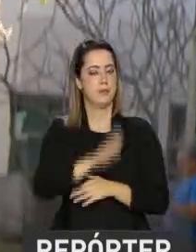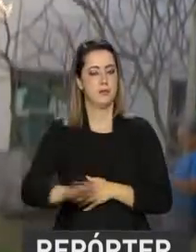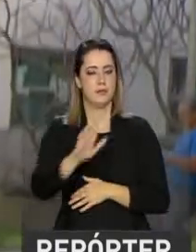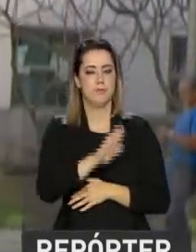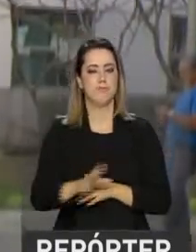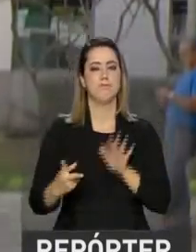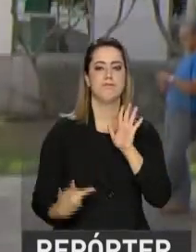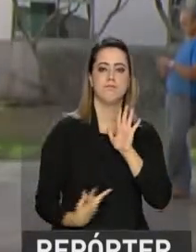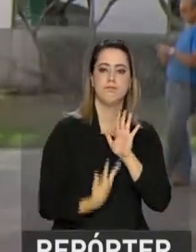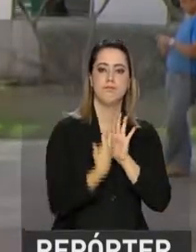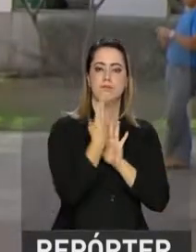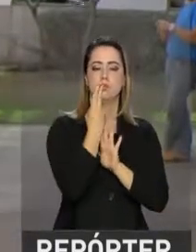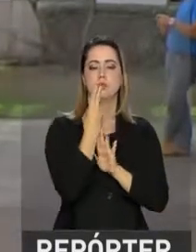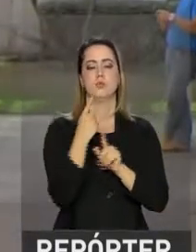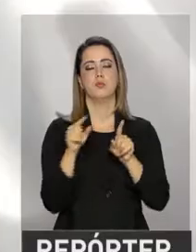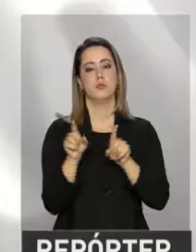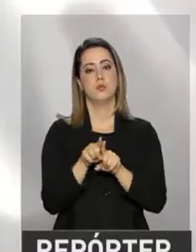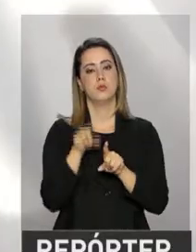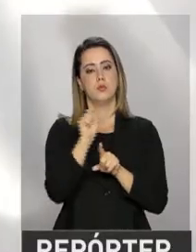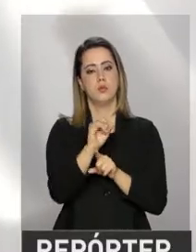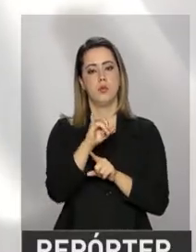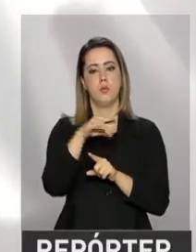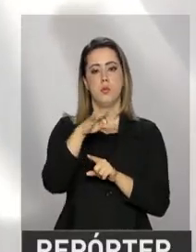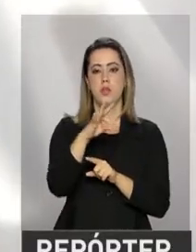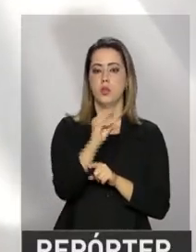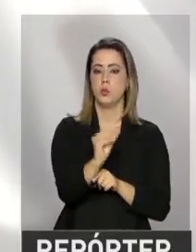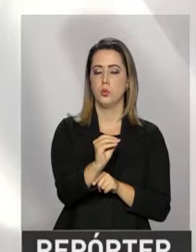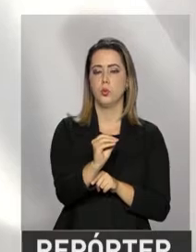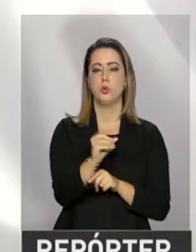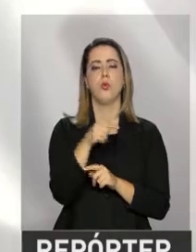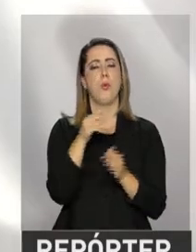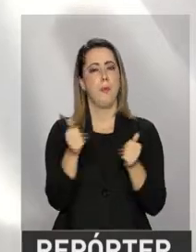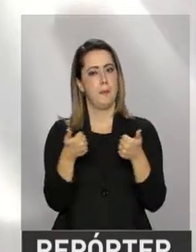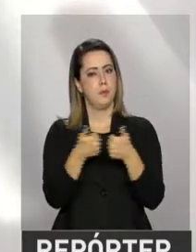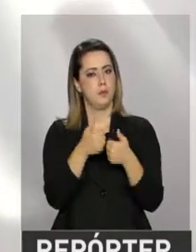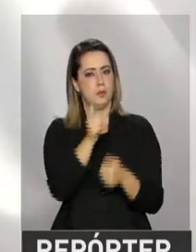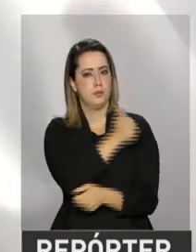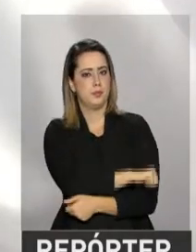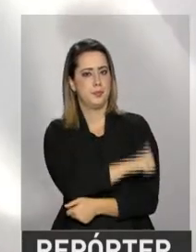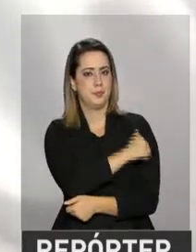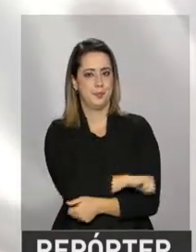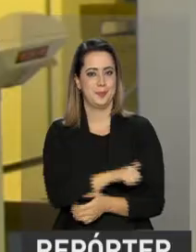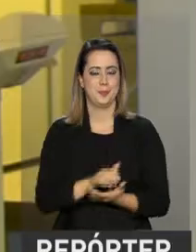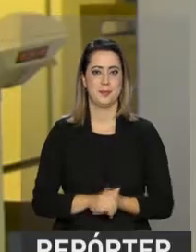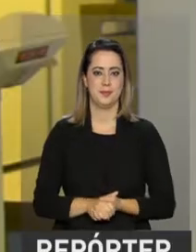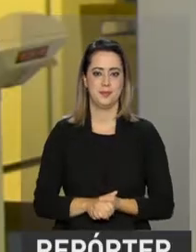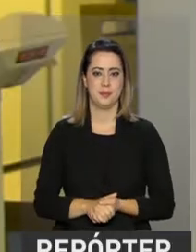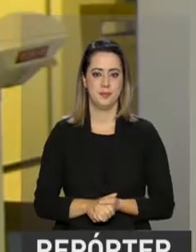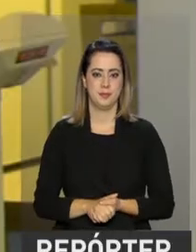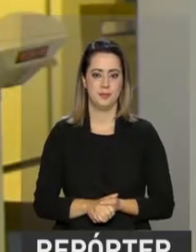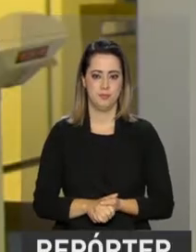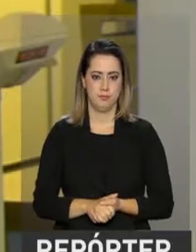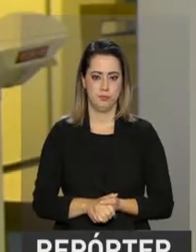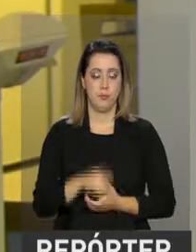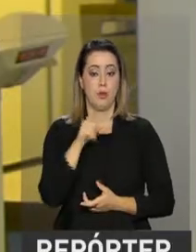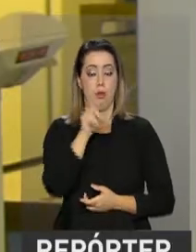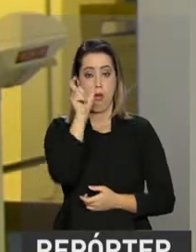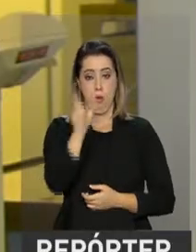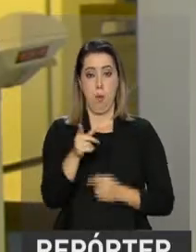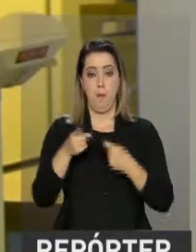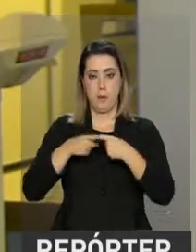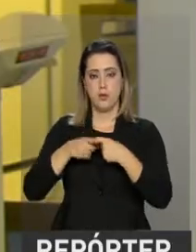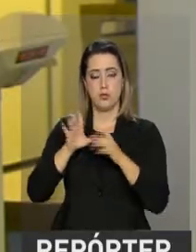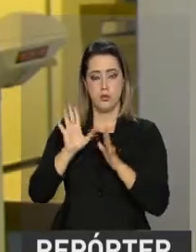de Traumatologia e Ortopedia, o INTO, unidade do Ministério da Saúde, no Rio de Janeiro. O ortopedista já até liberou